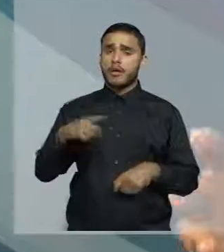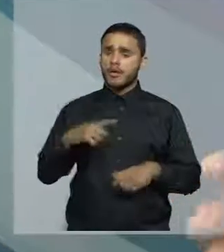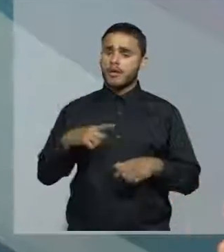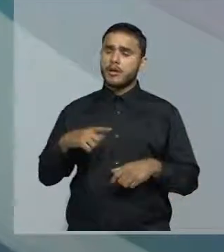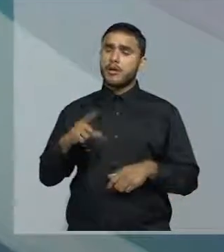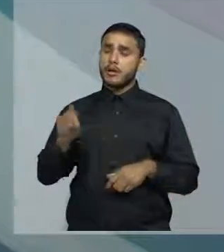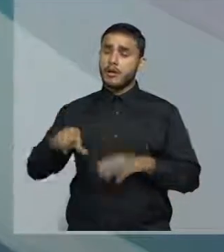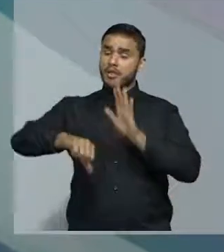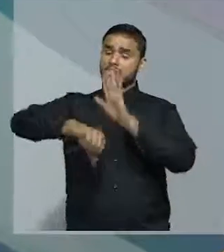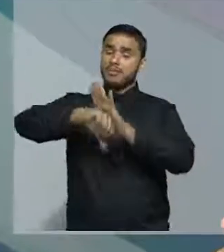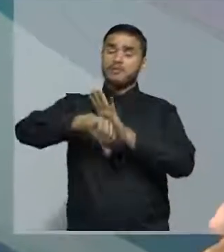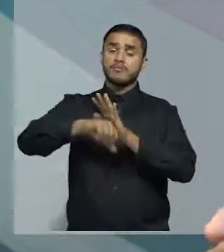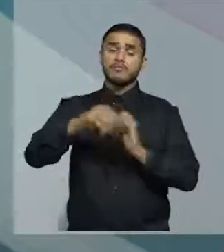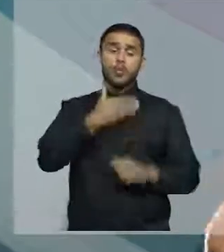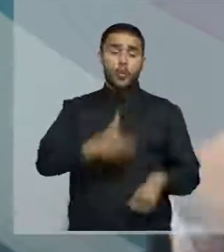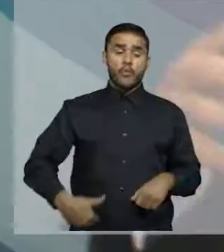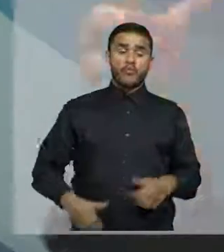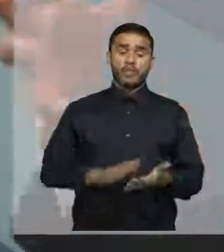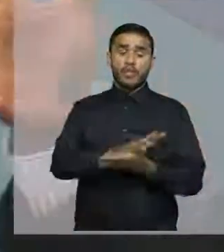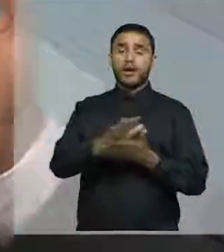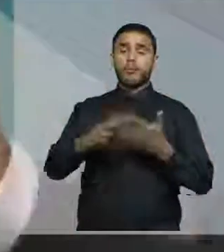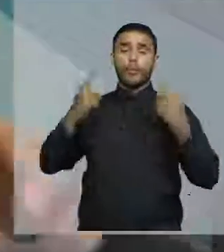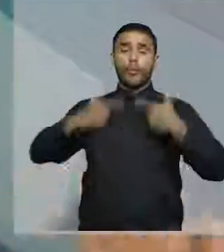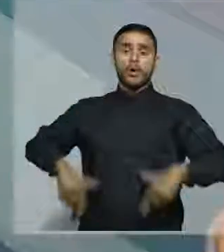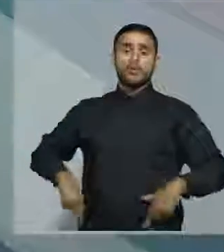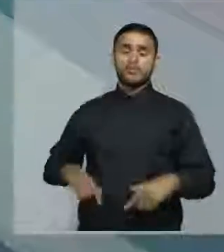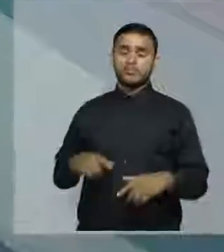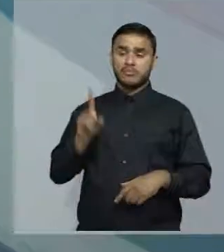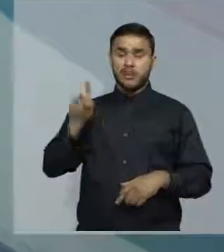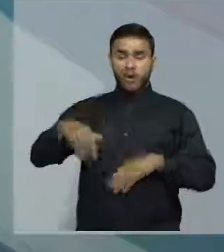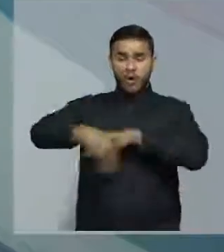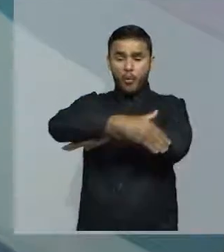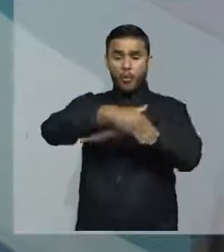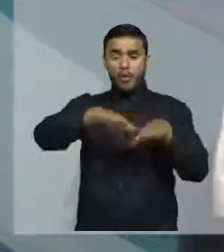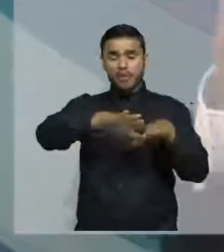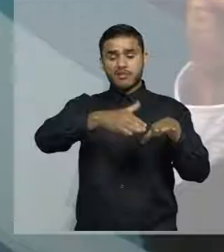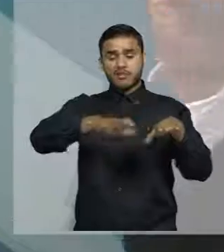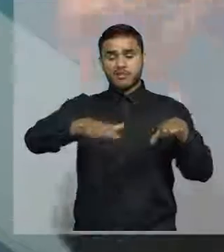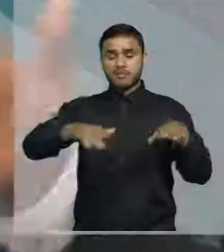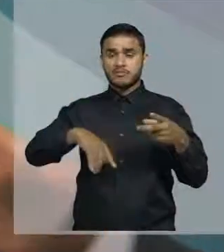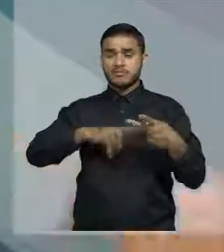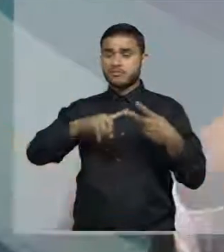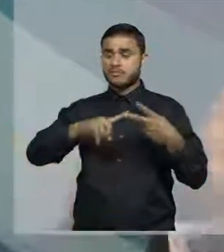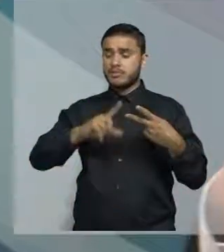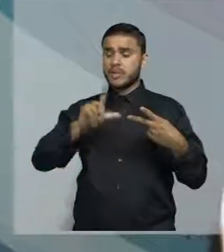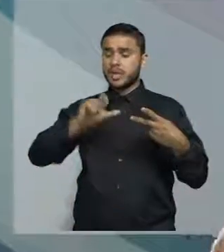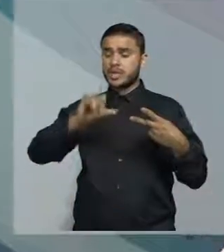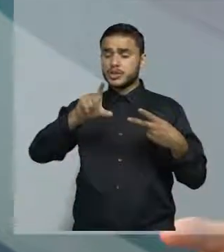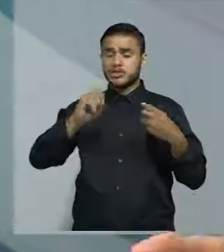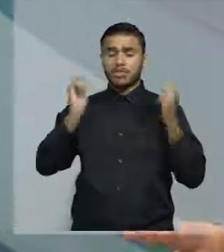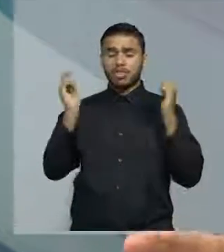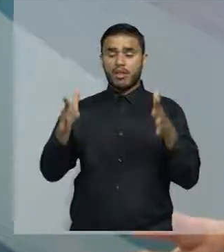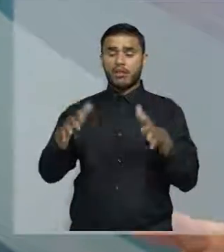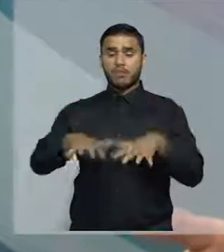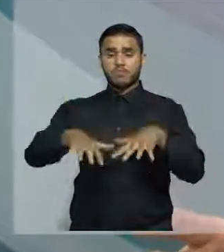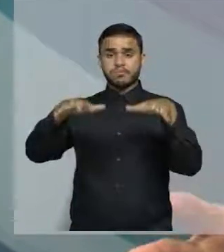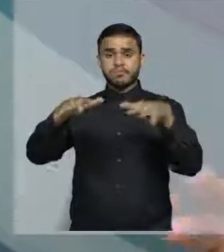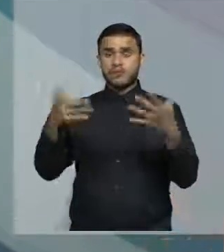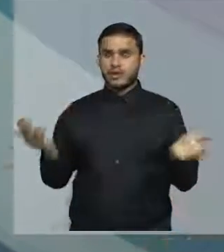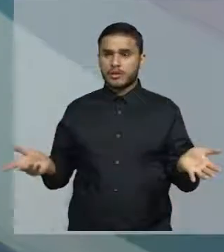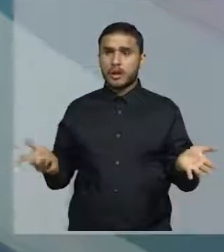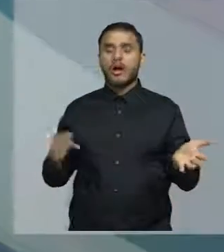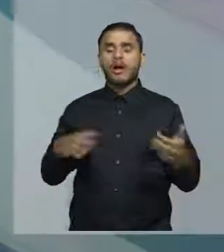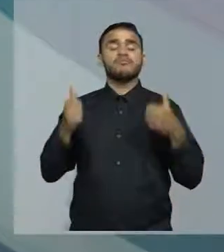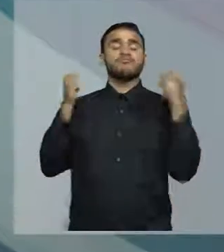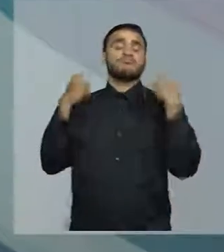de abandono. Né? Se a rua é esburacada, se o lixo está acumulado, se existem sinais de abandono,